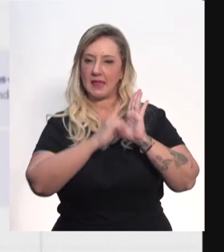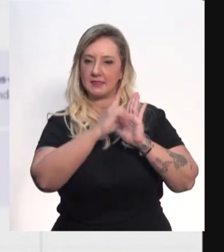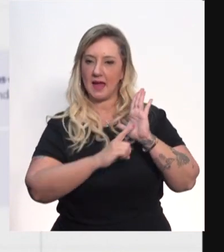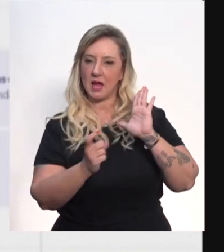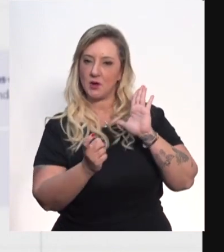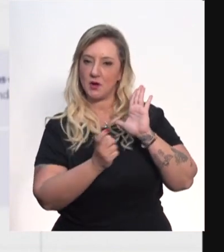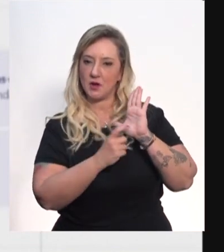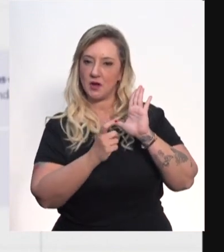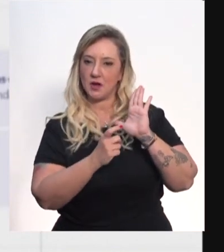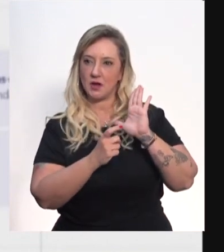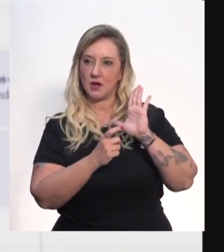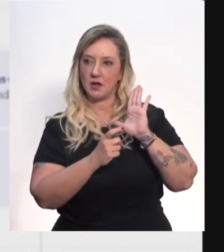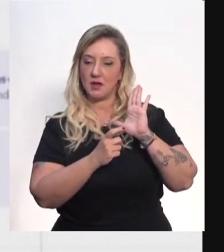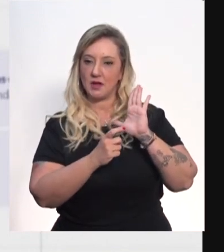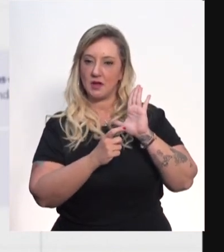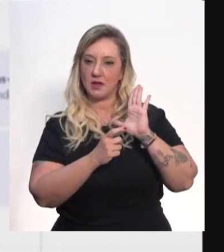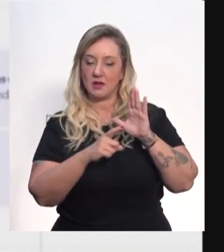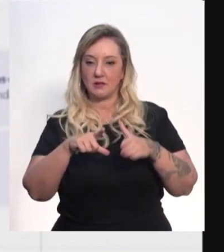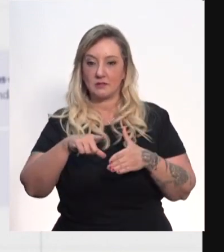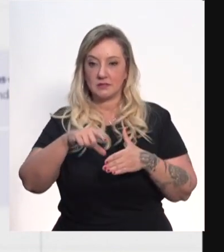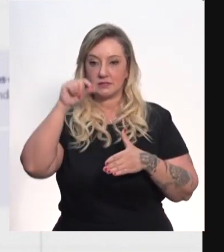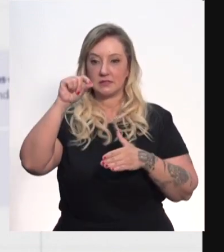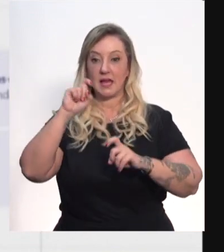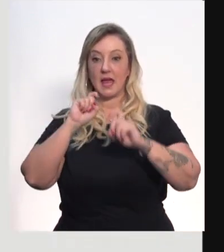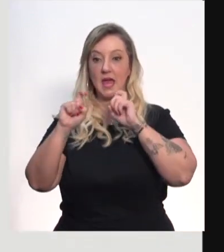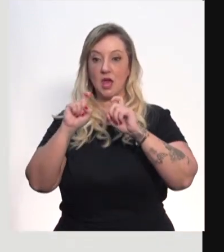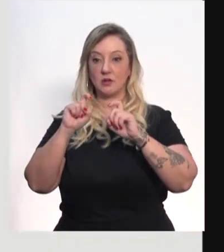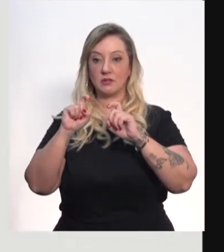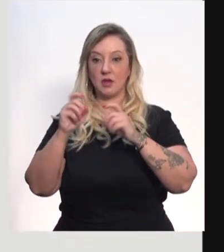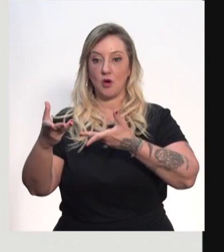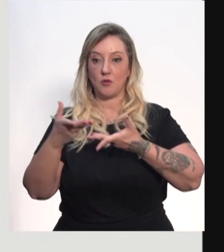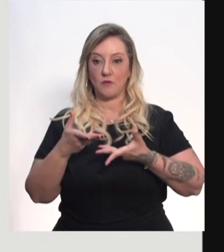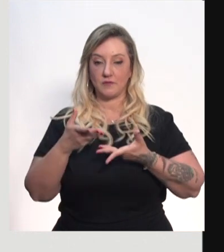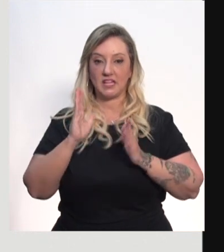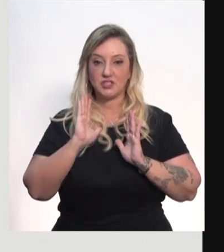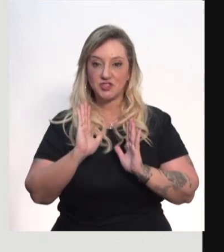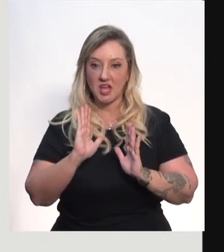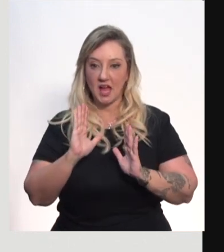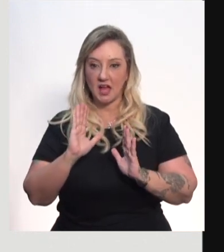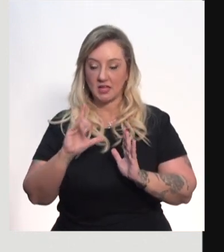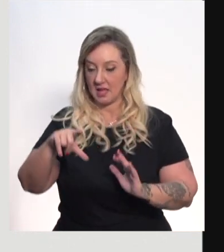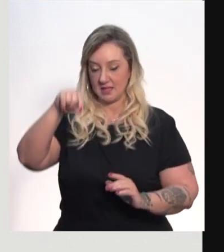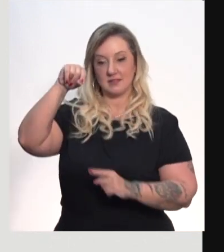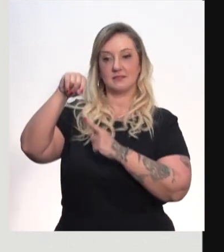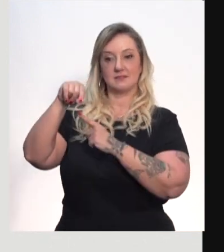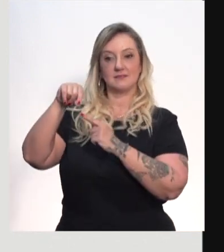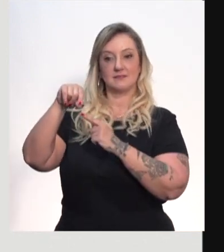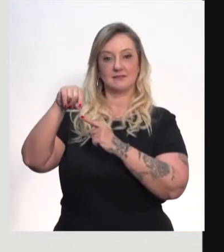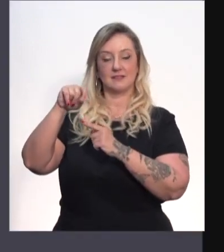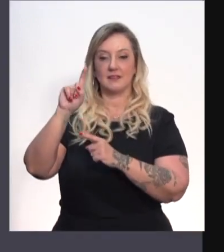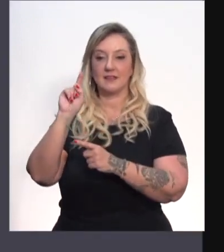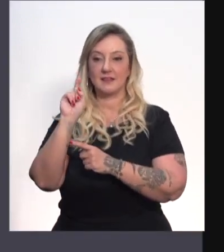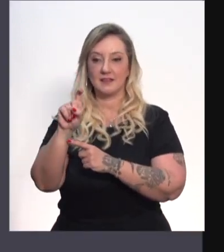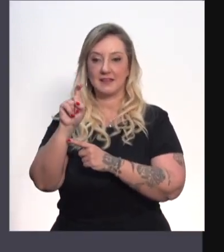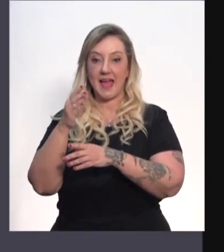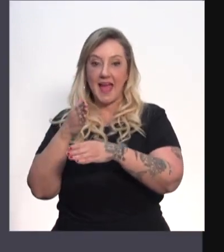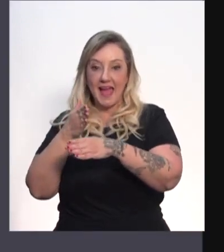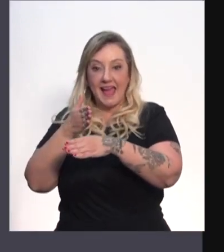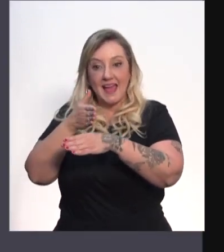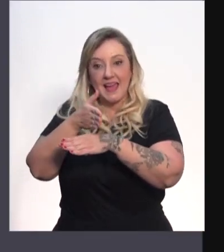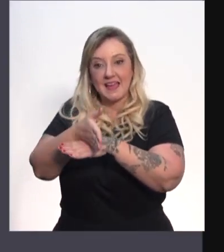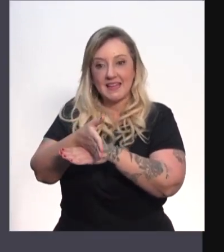Login e senha, como já foi mencionado, percursos formativos, gestão educacional. Lá no Gestão